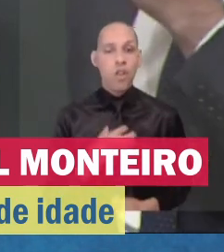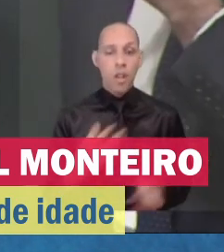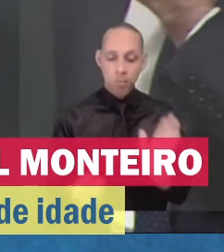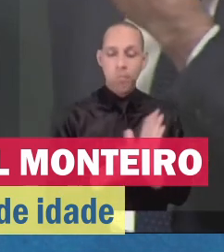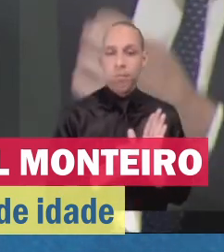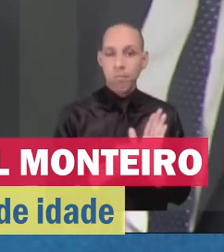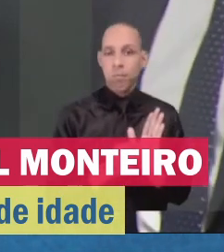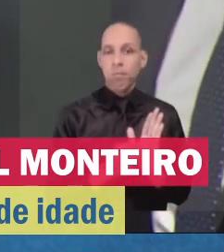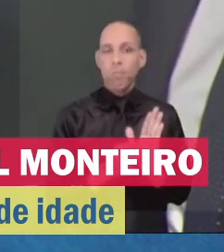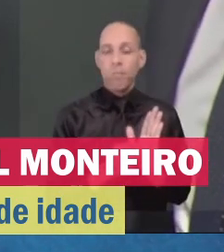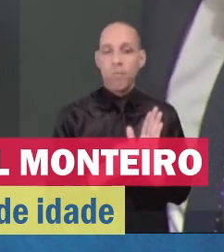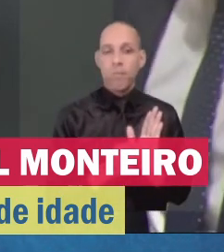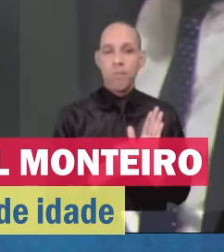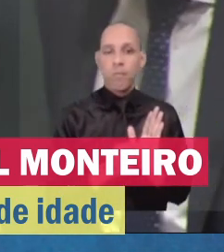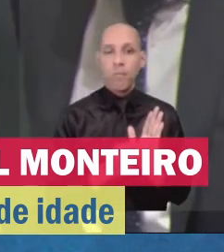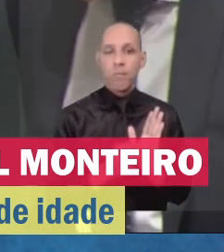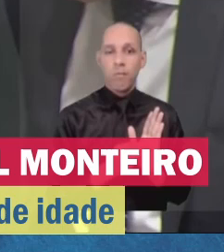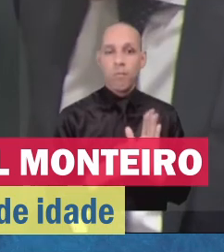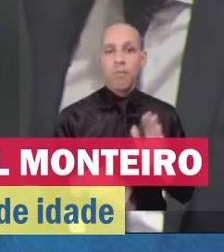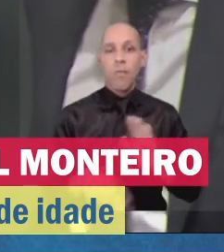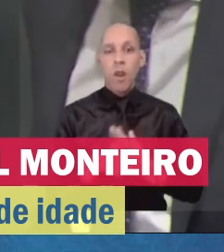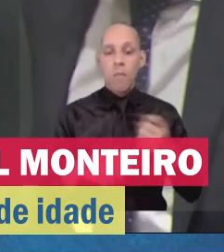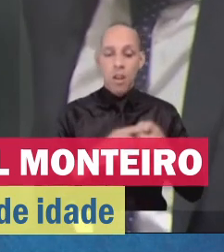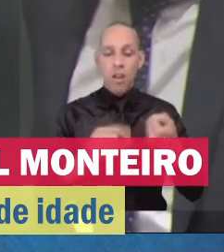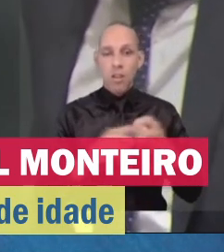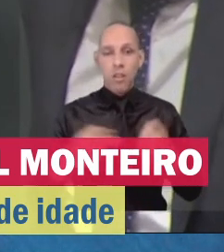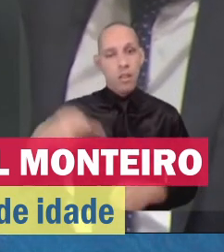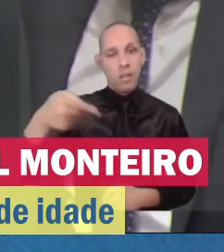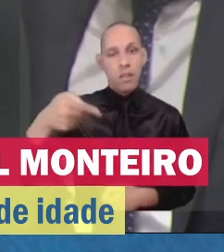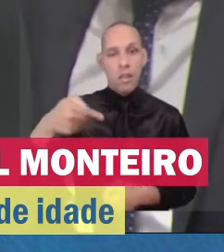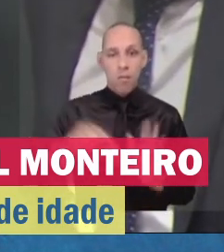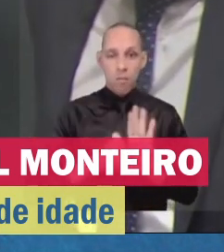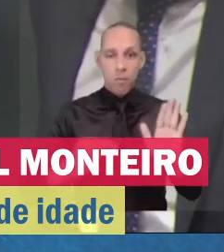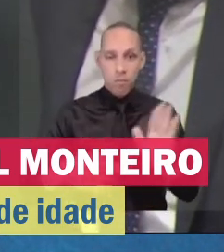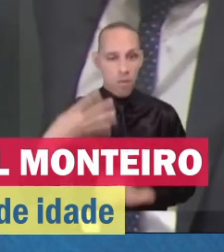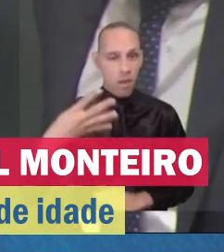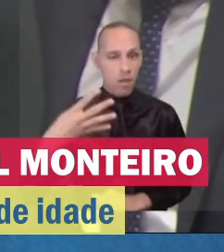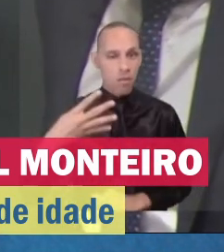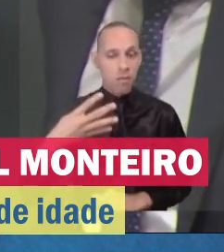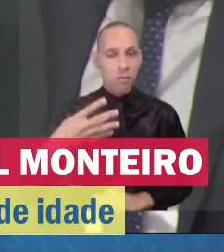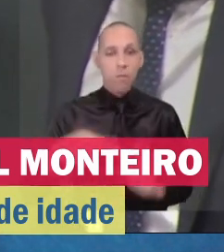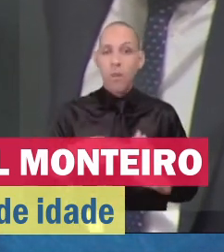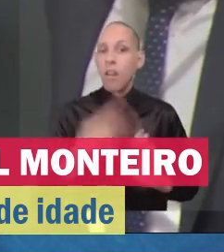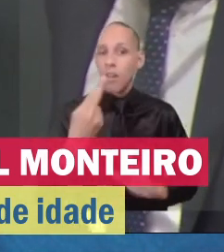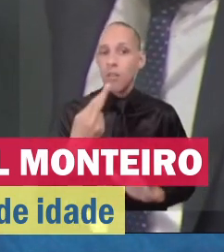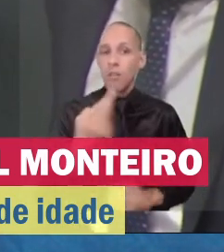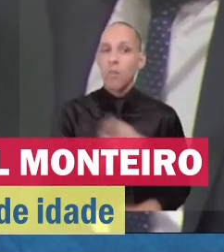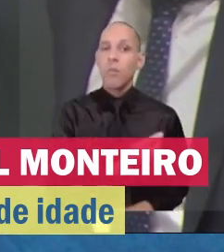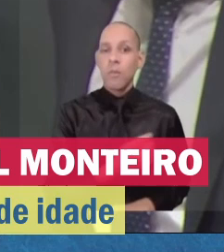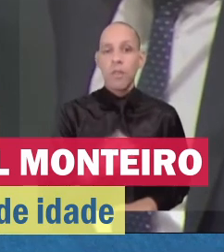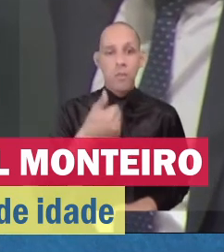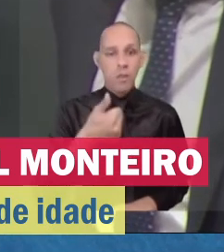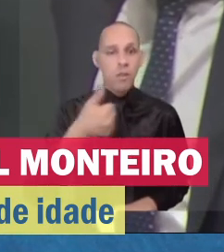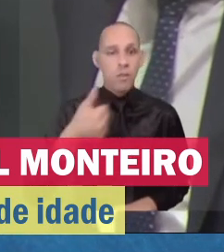na forma estabelecida pelo artigo 7º, inciso 4º, da resolução número